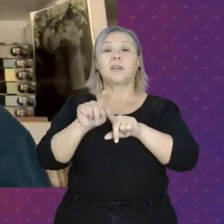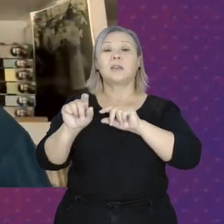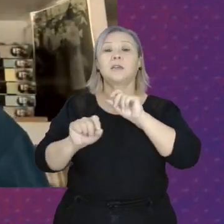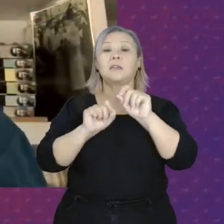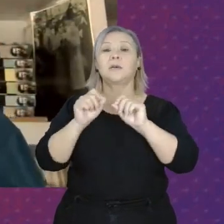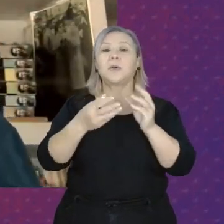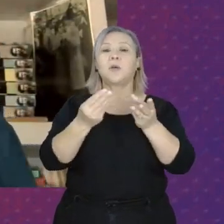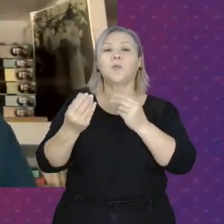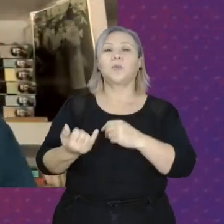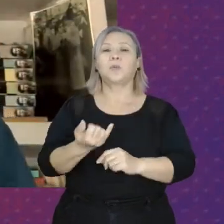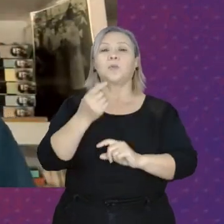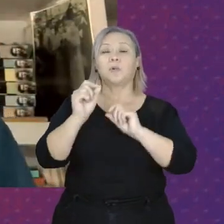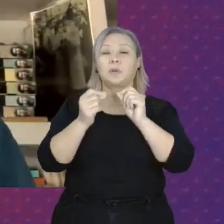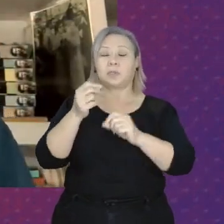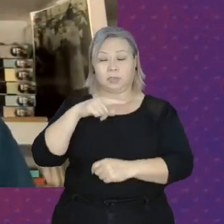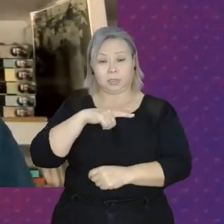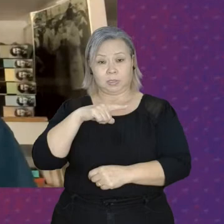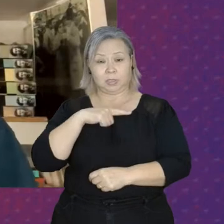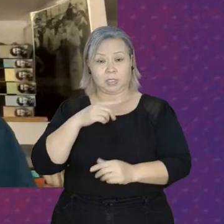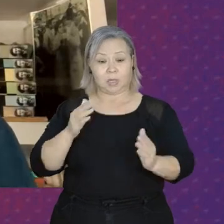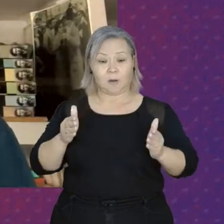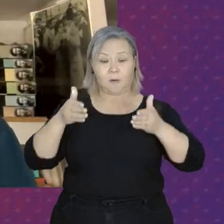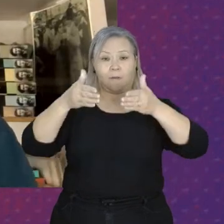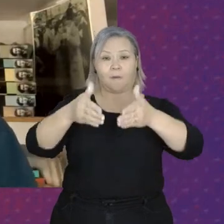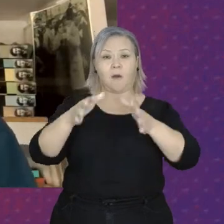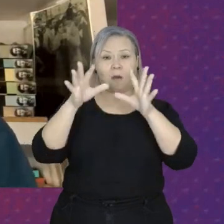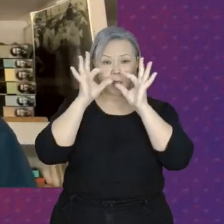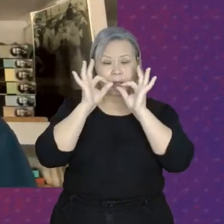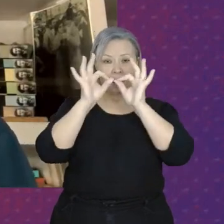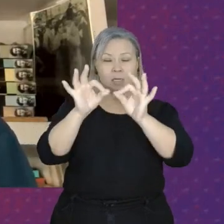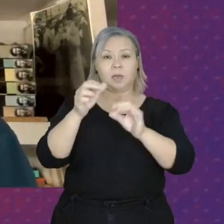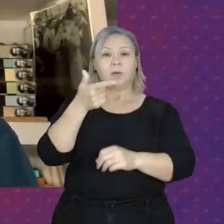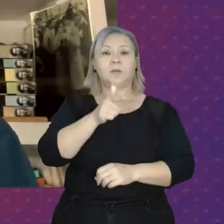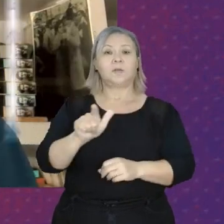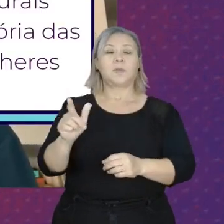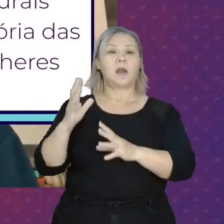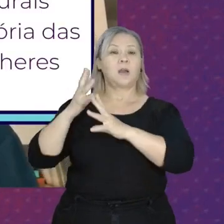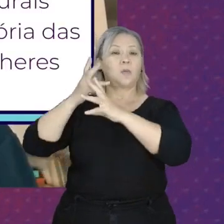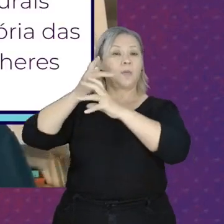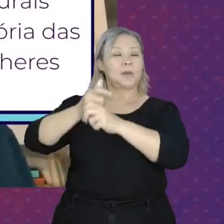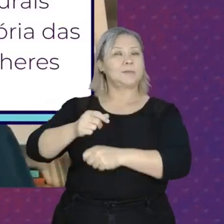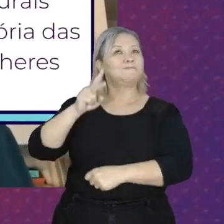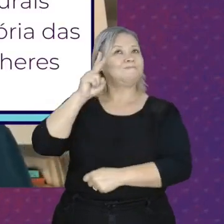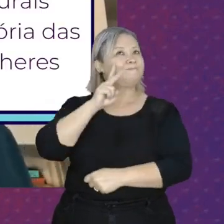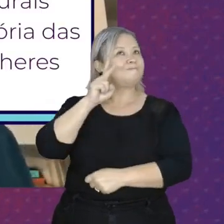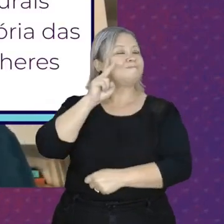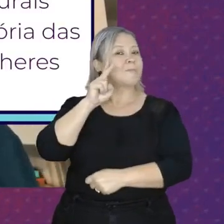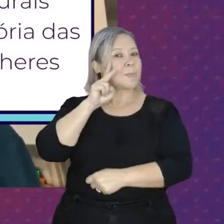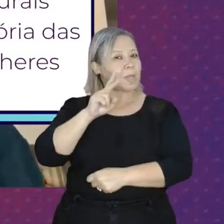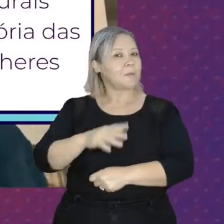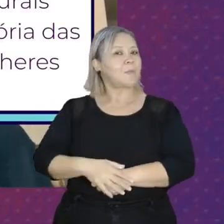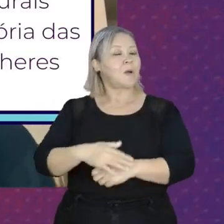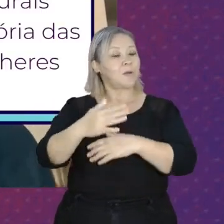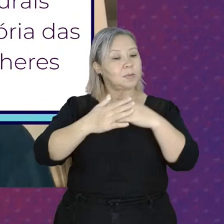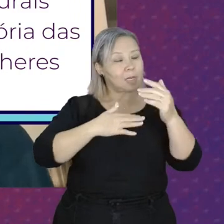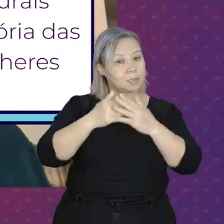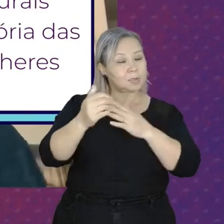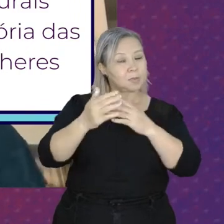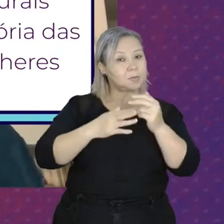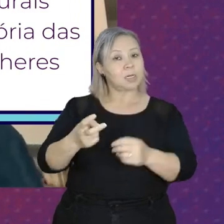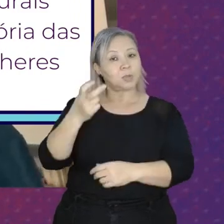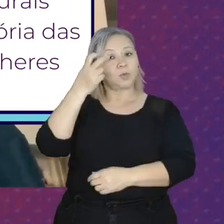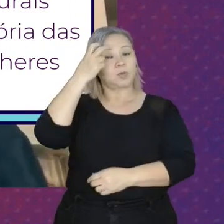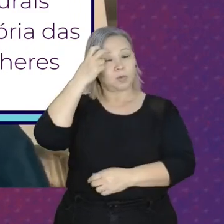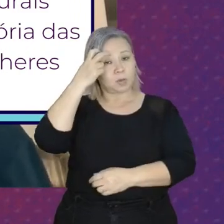muito importante que nós tenhamos foco e atenção na recuperação da memória, das práticas